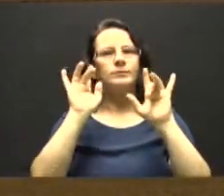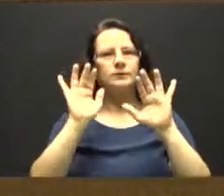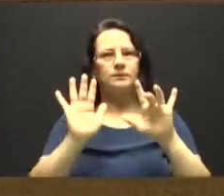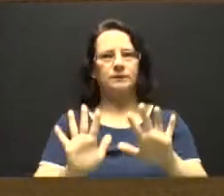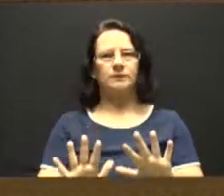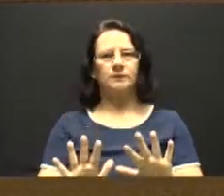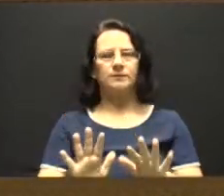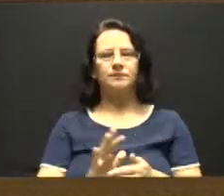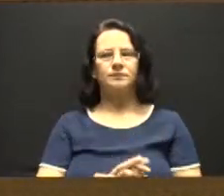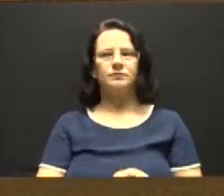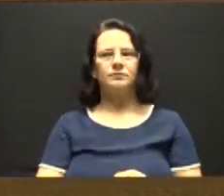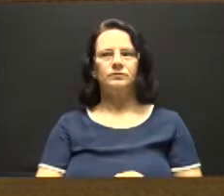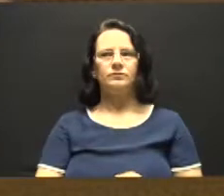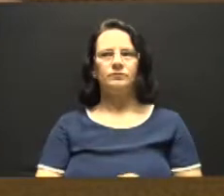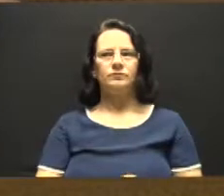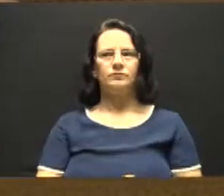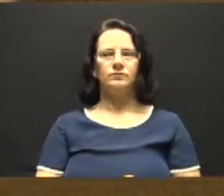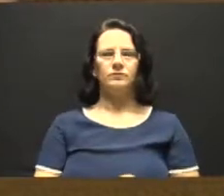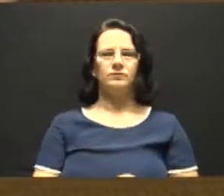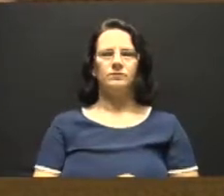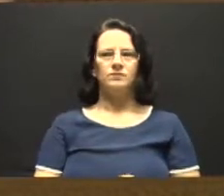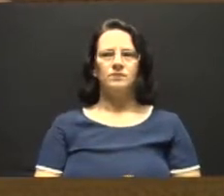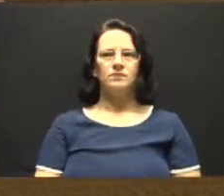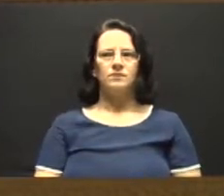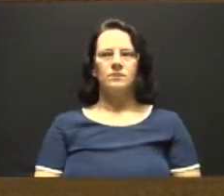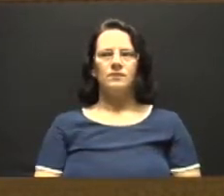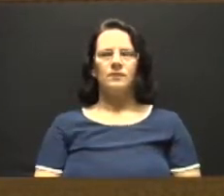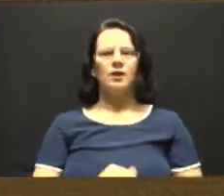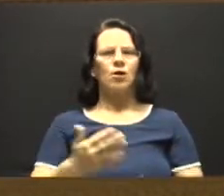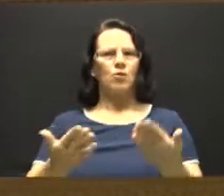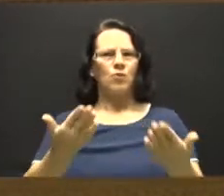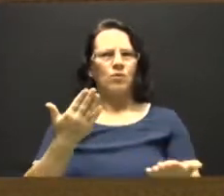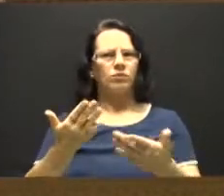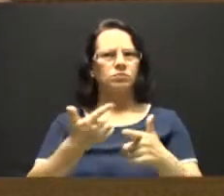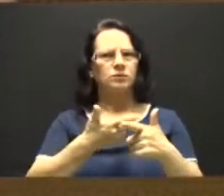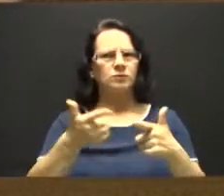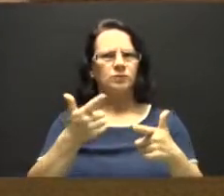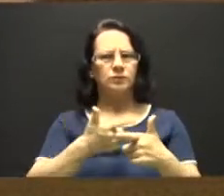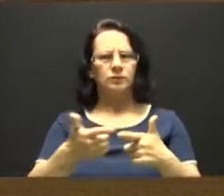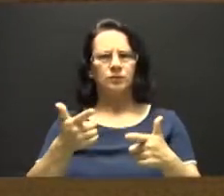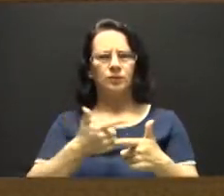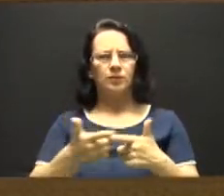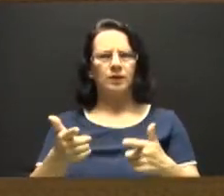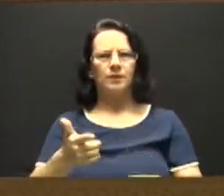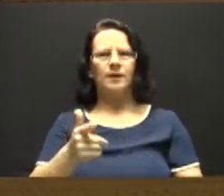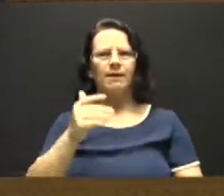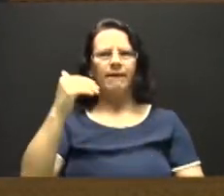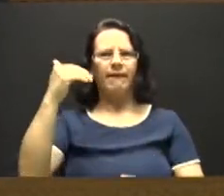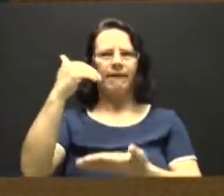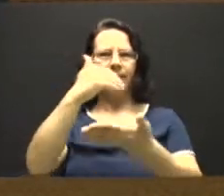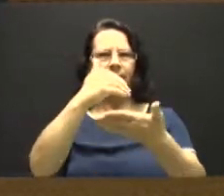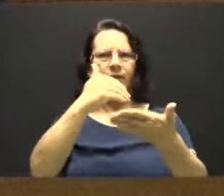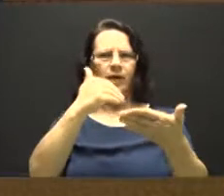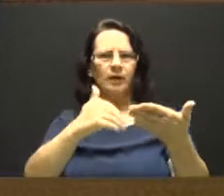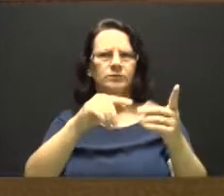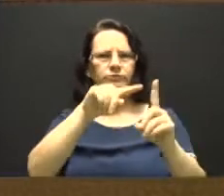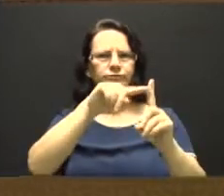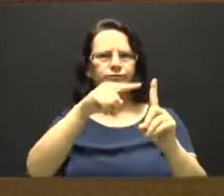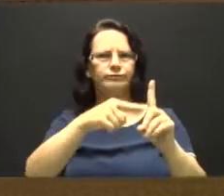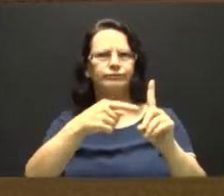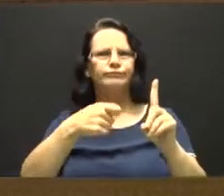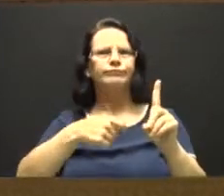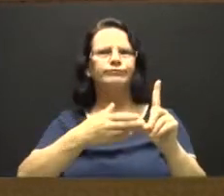adu e inviolável em qualquer situação e em cada etapa do seu desenvolvimento